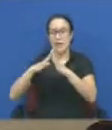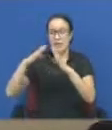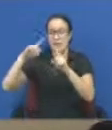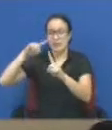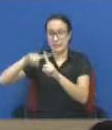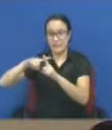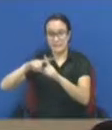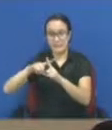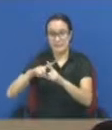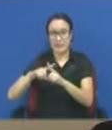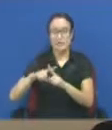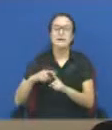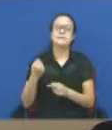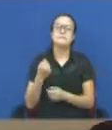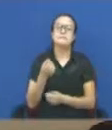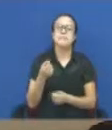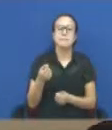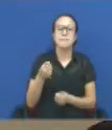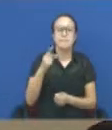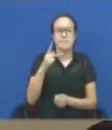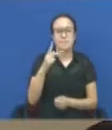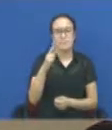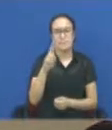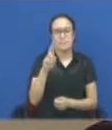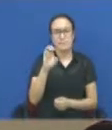Brasil pelos seus 155.